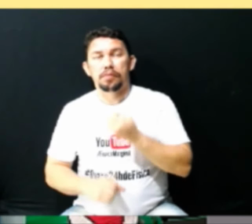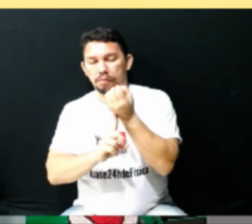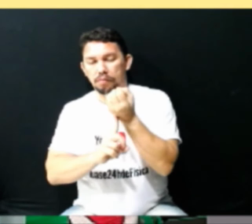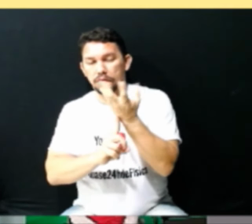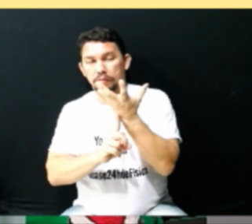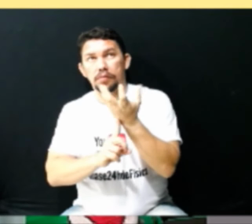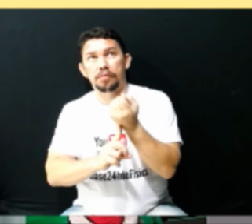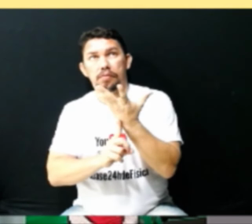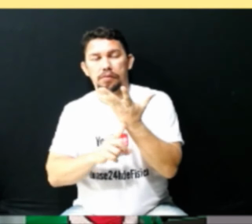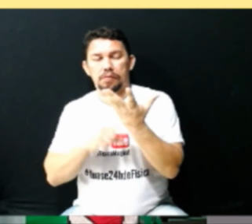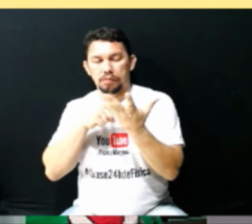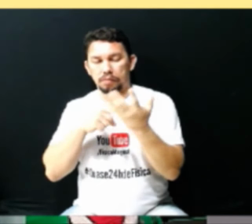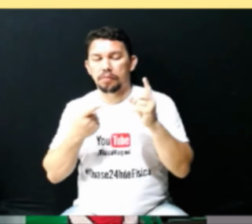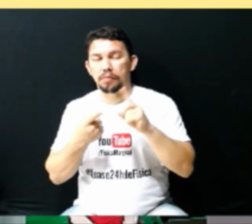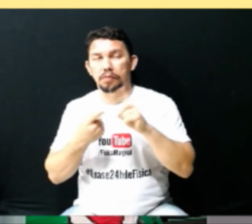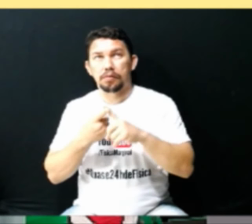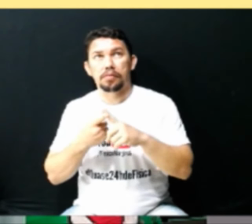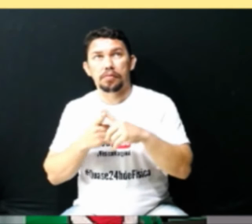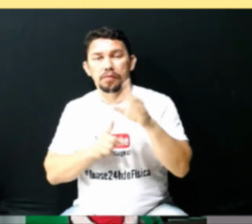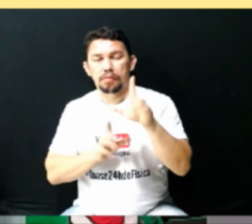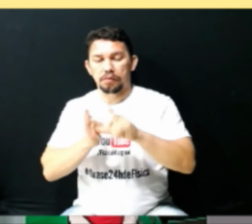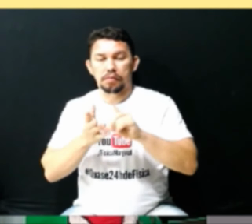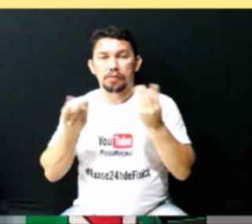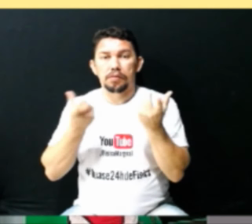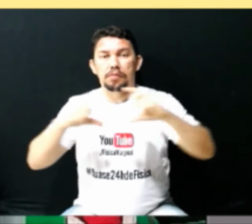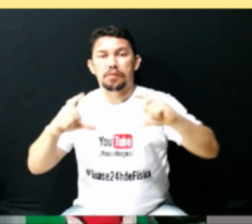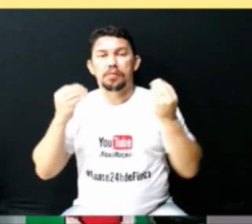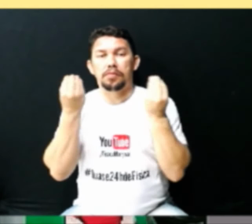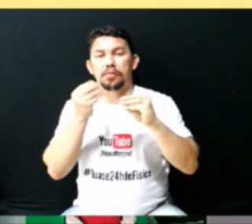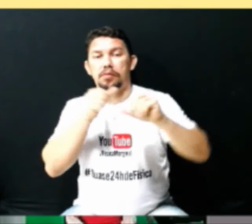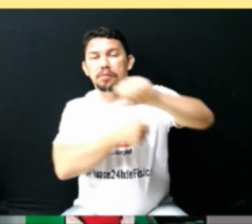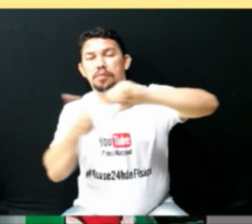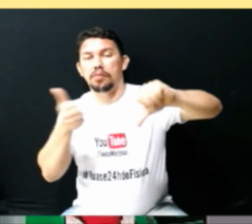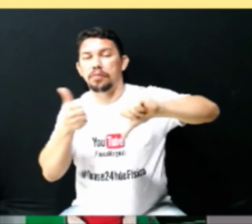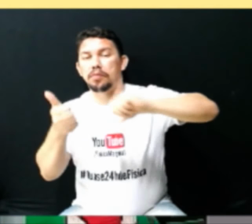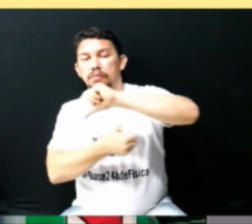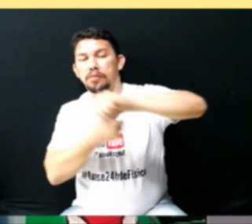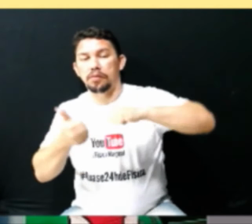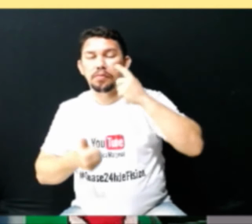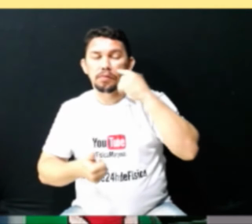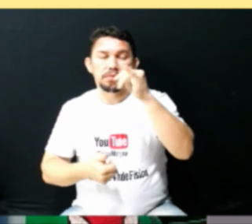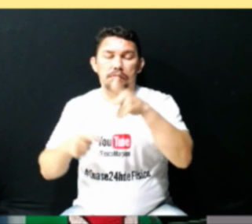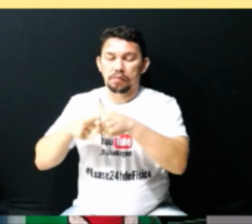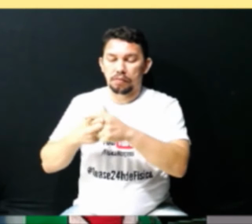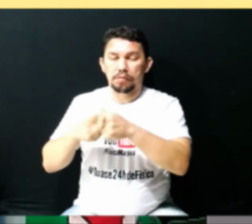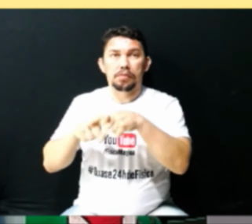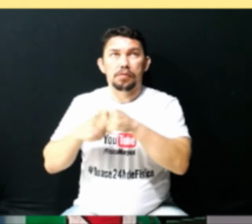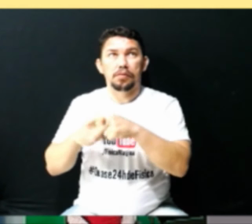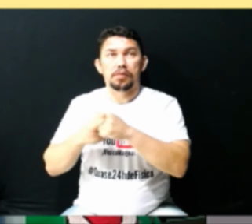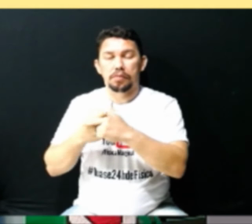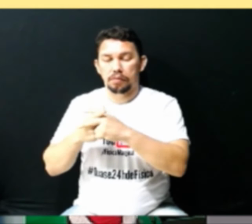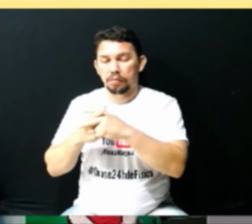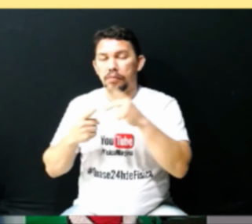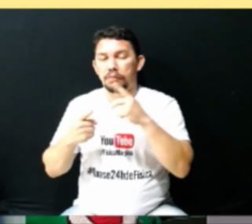Bom, antes de passar para a lâmpada, quais são as formas que eu tenho aqui de conversão? Energia mecânica, sendo convertida em energia